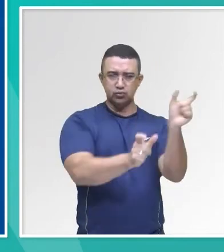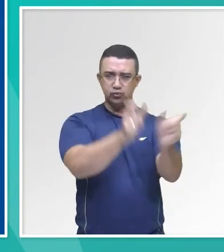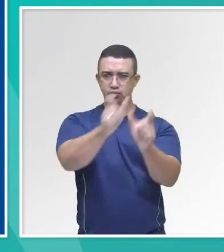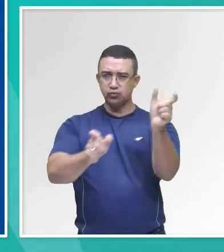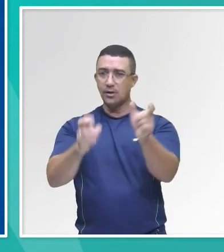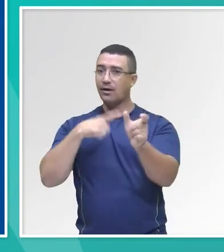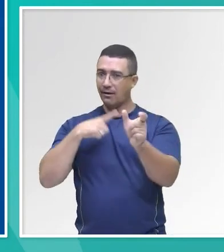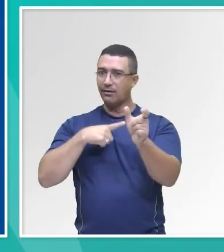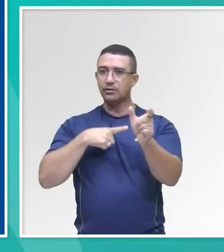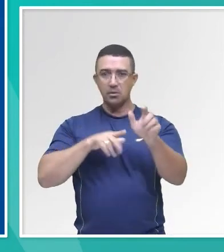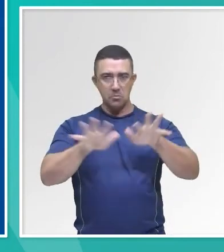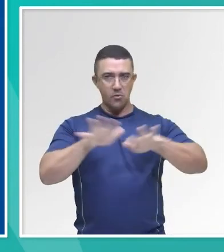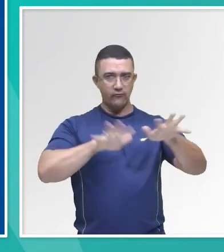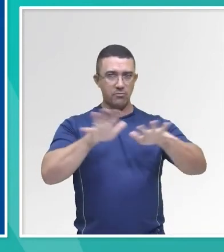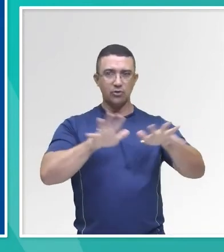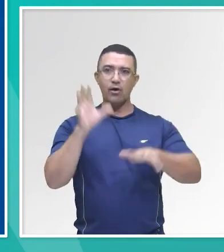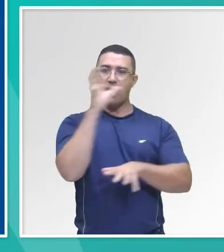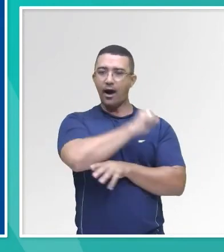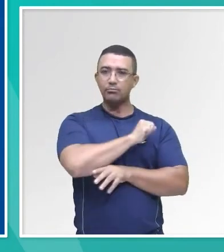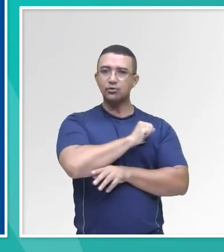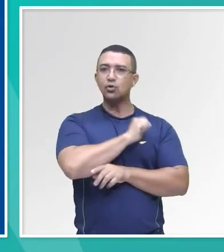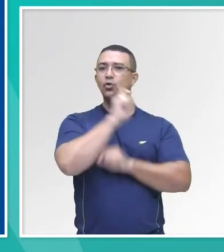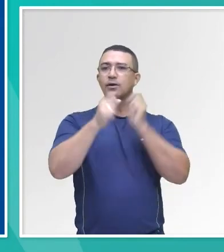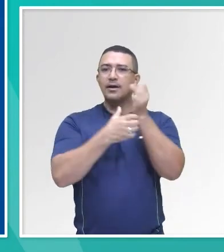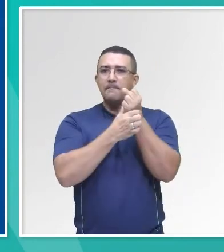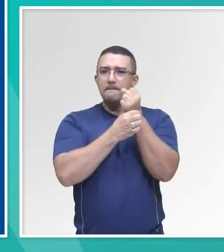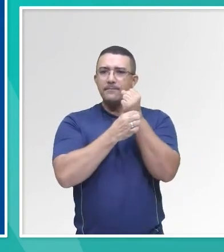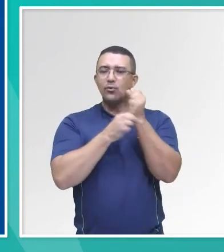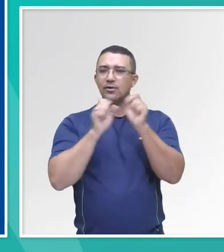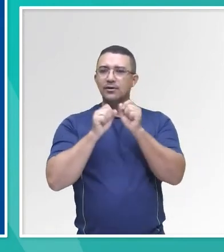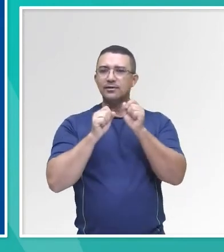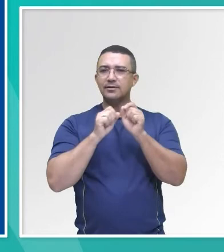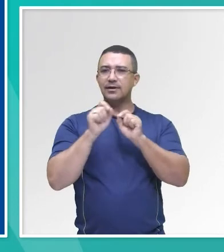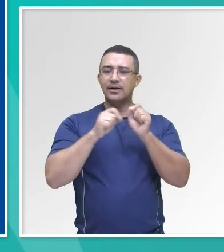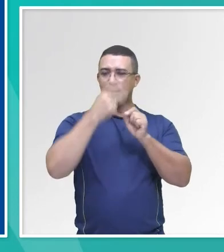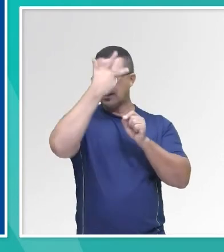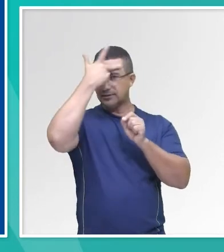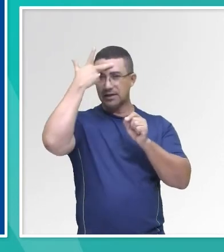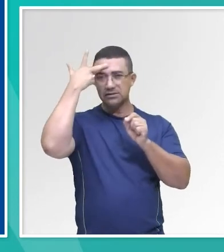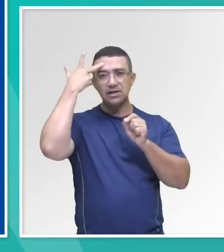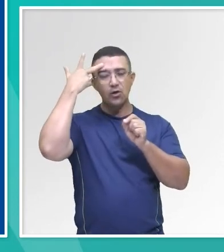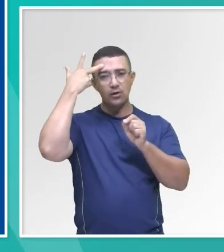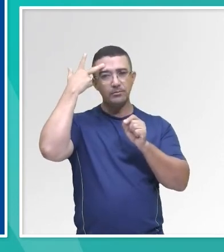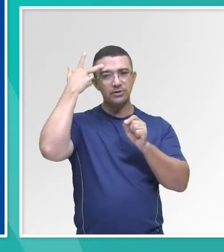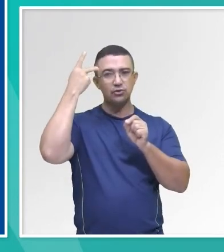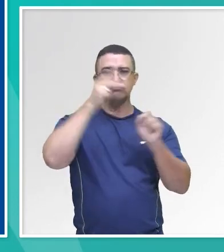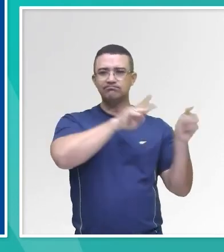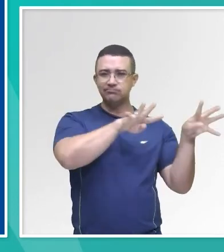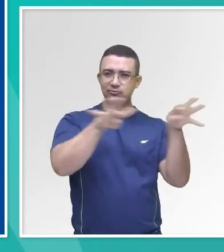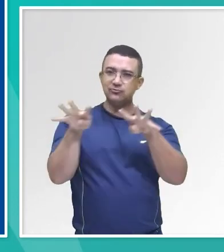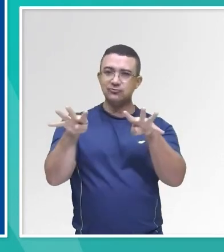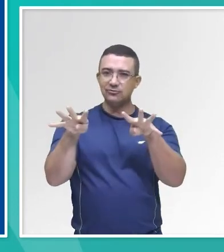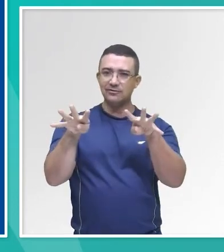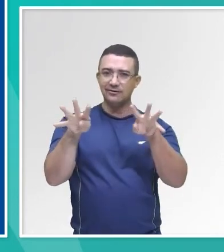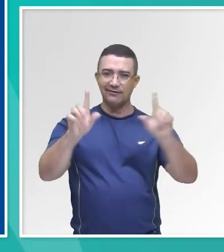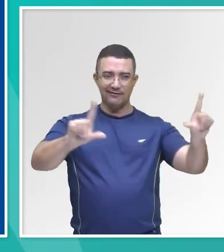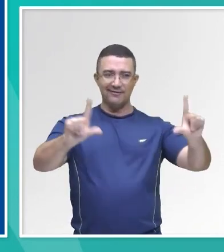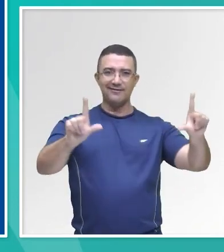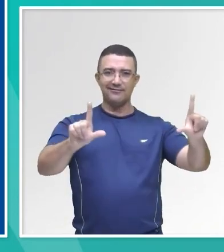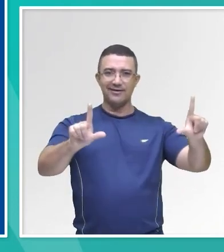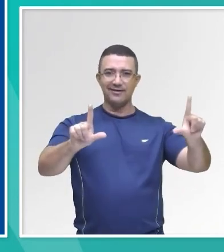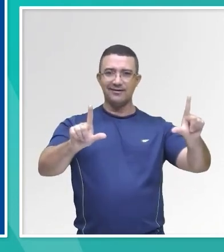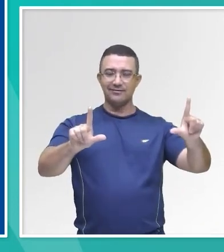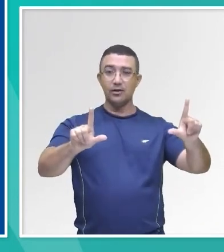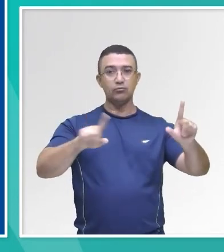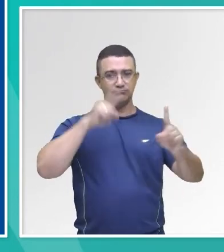ritmo acelerado, sempre prendendo o leitor, ou no caso das novelas, o telespectador. Muito bem, vamos